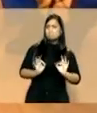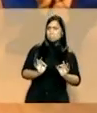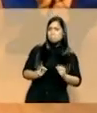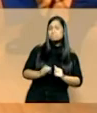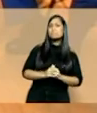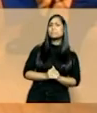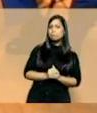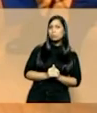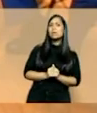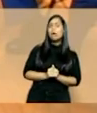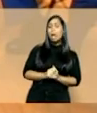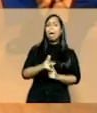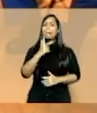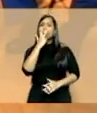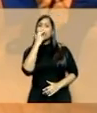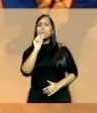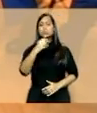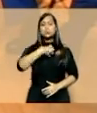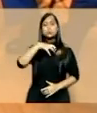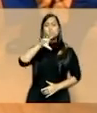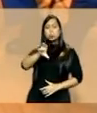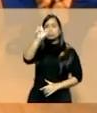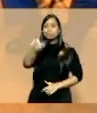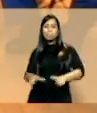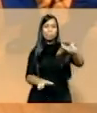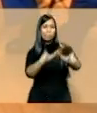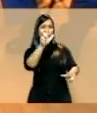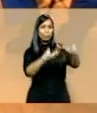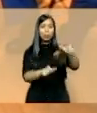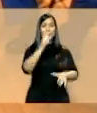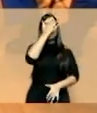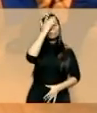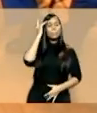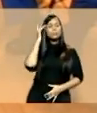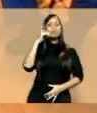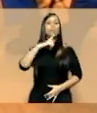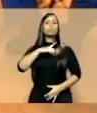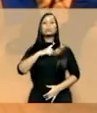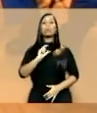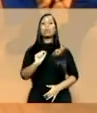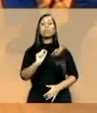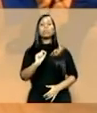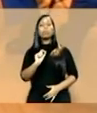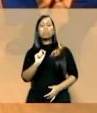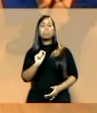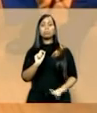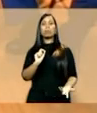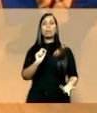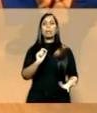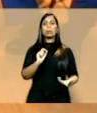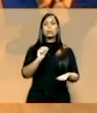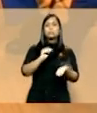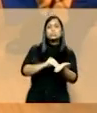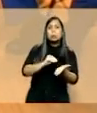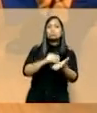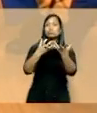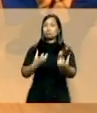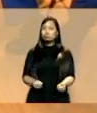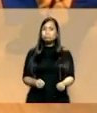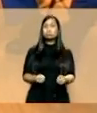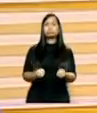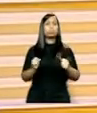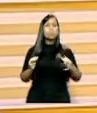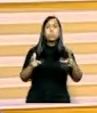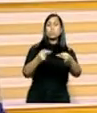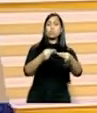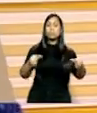é quase que uma característica do ser humano, ter essa inconformidade com as